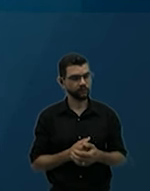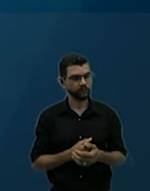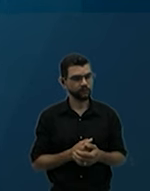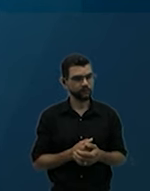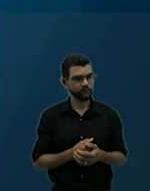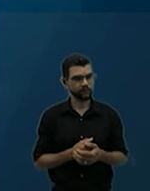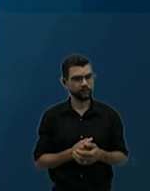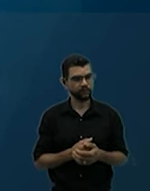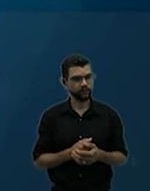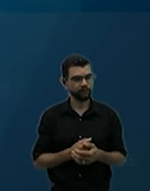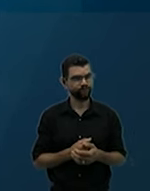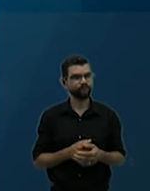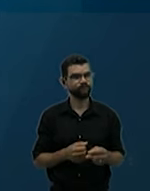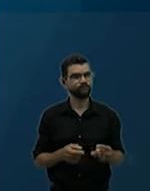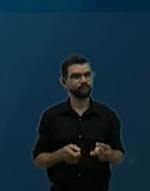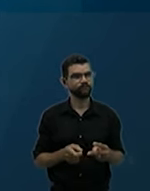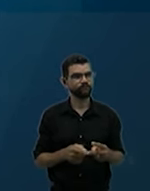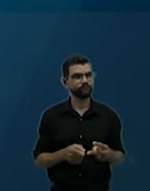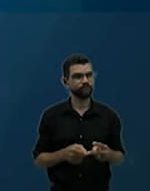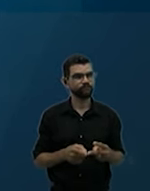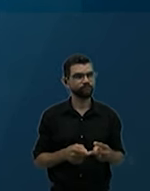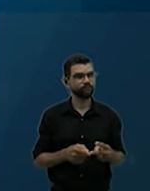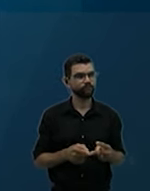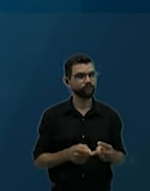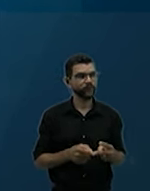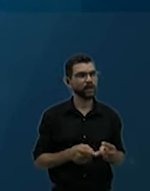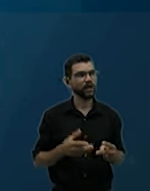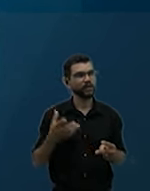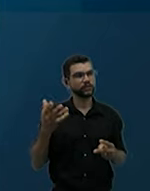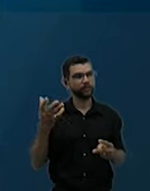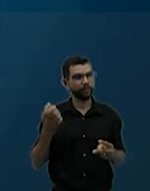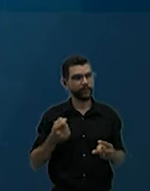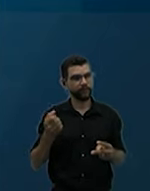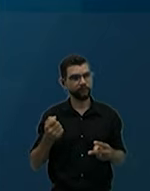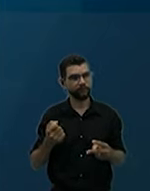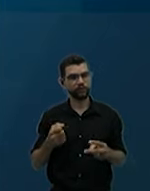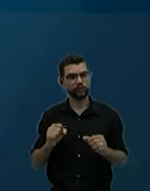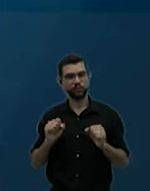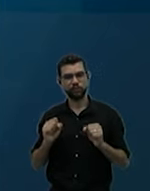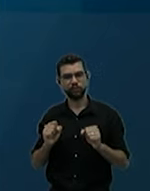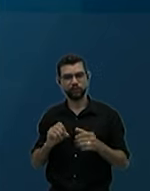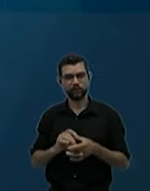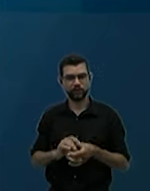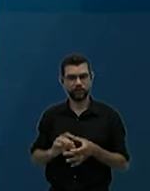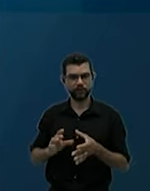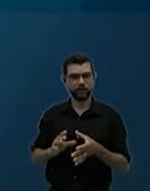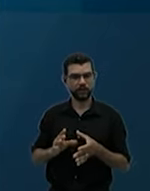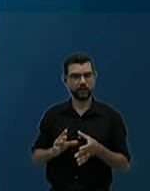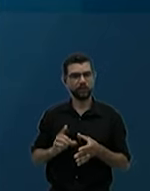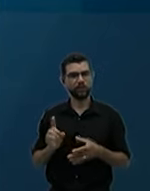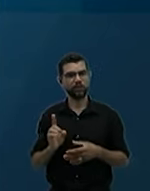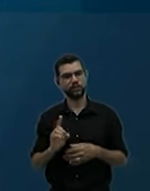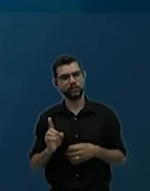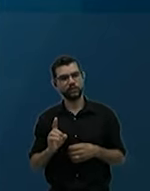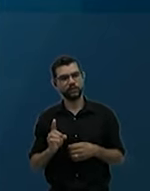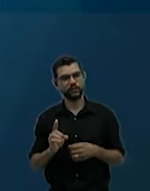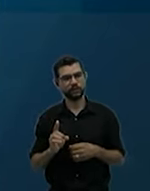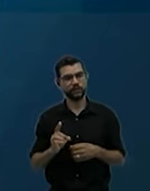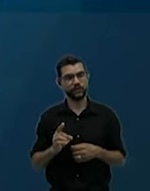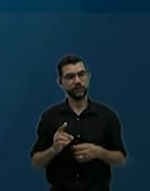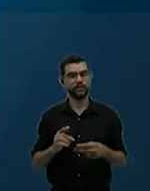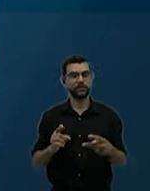O segundo caso, o direito ao benefício já seria reconhecido e eu não conheço por falta de